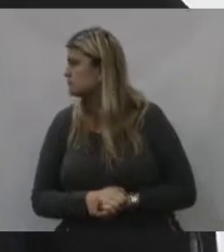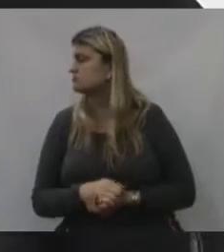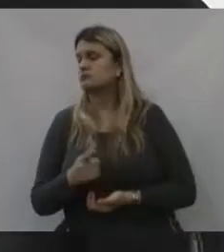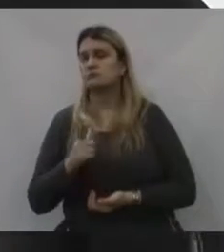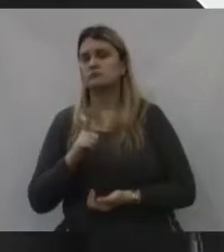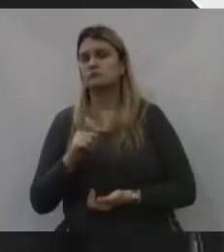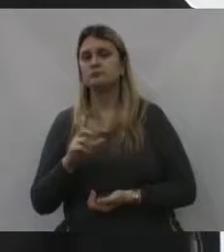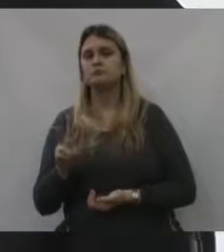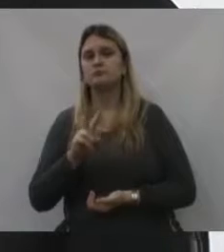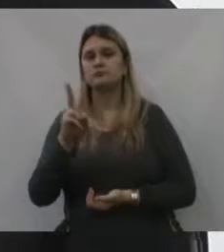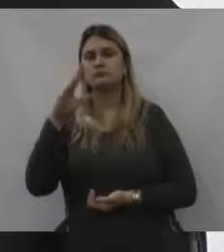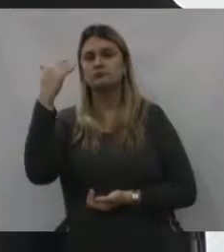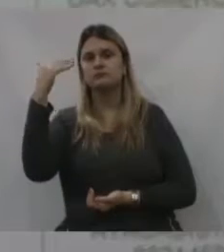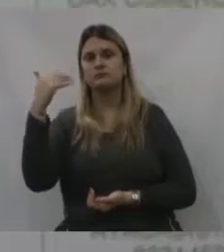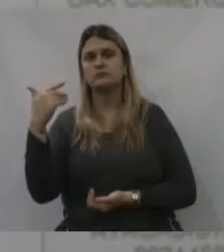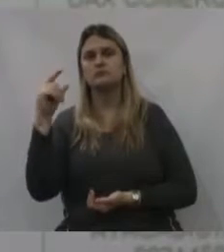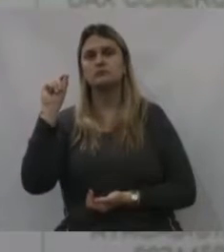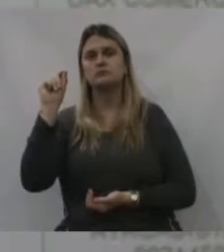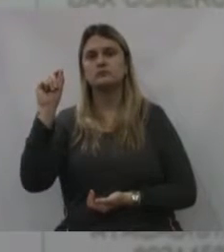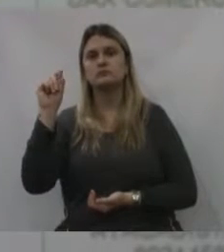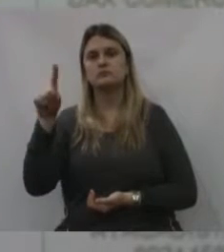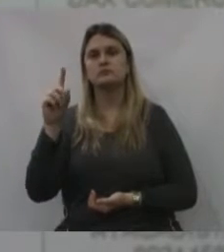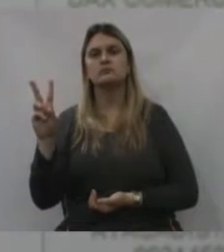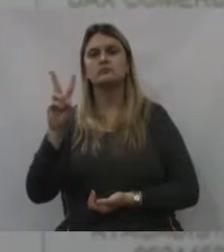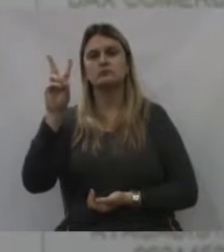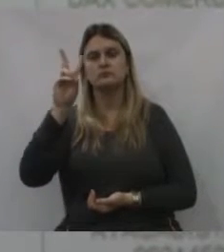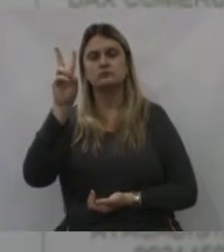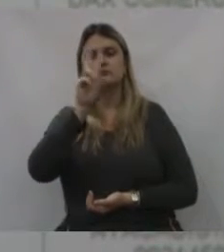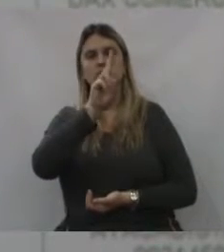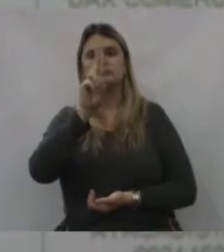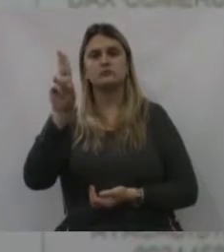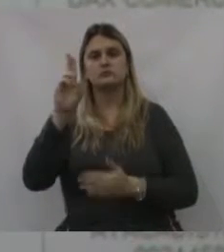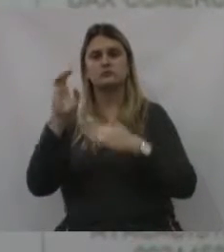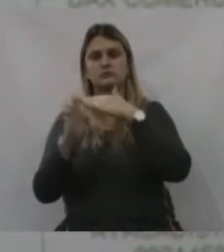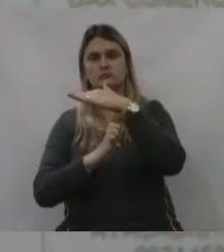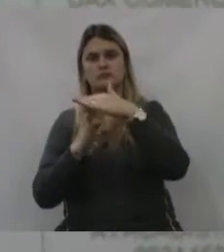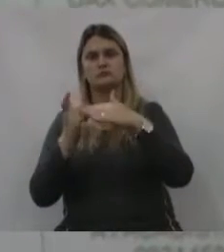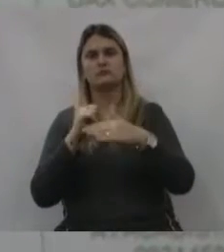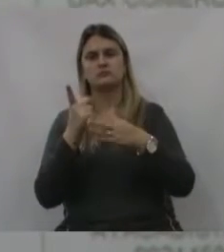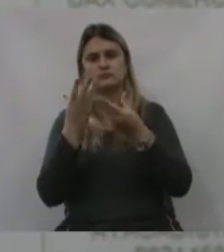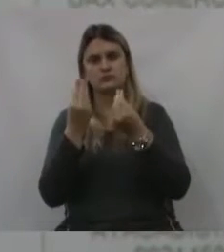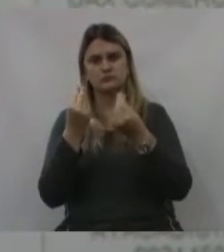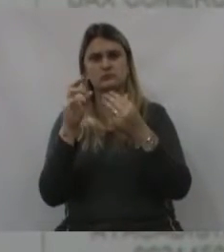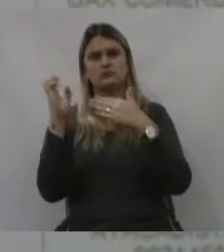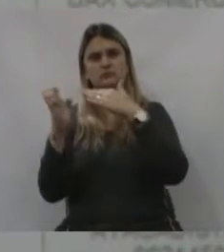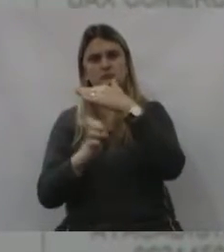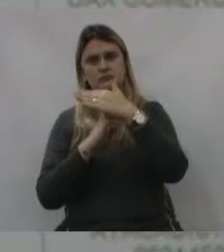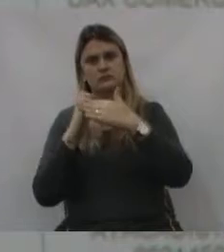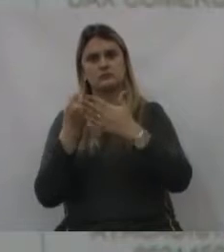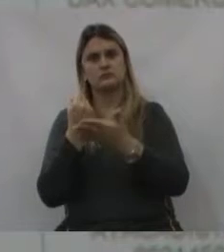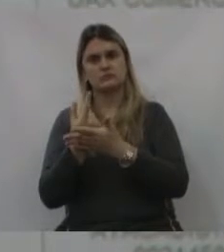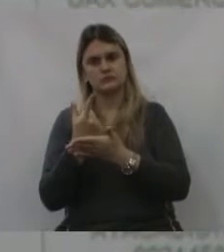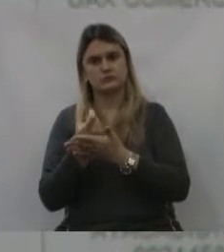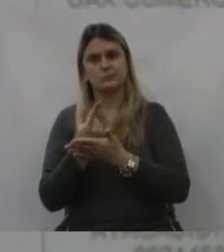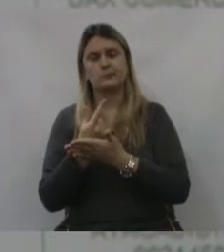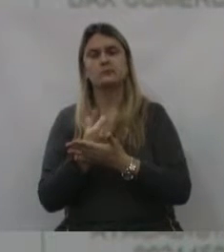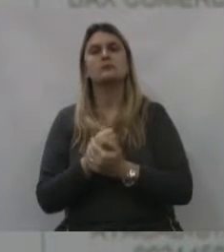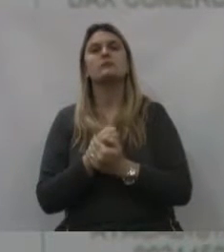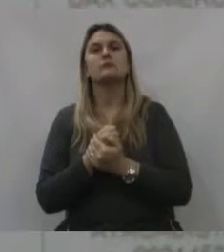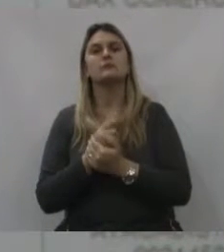Então, tem o valor, né, o que é o produto, o valor e o nome das empresas. São várias empresas, porque